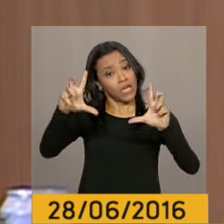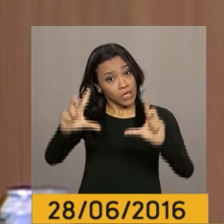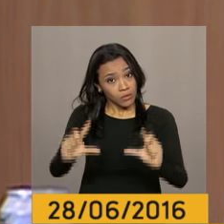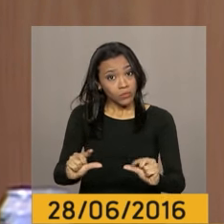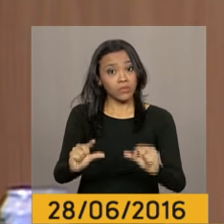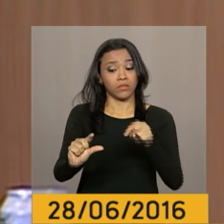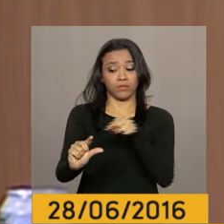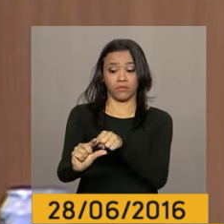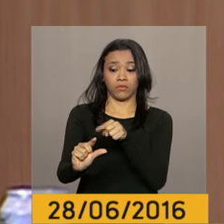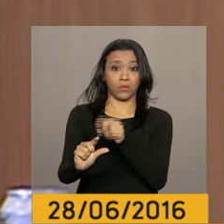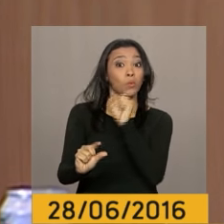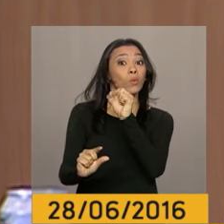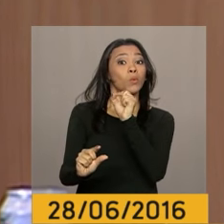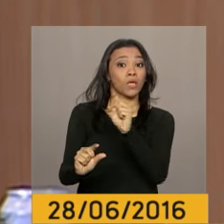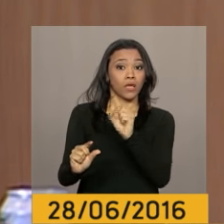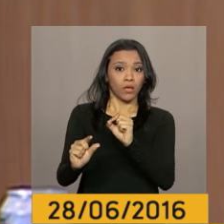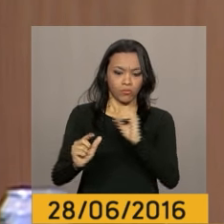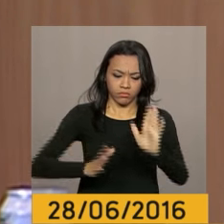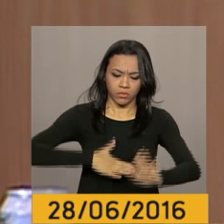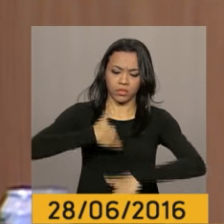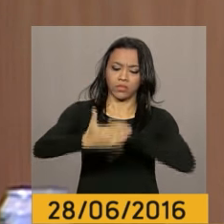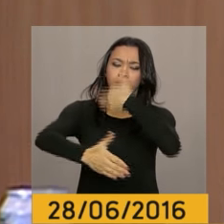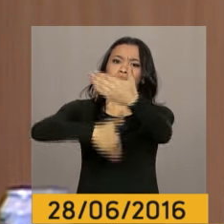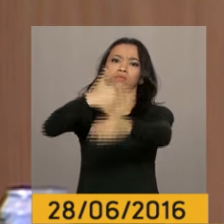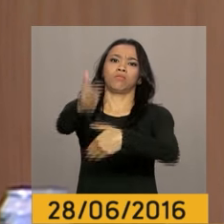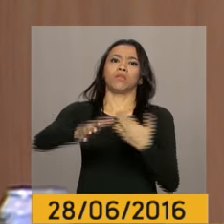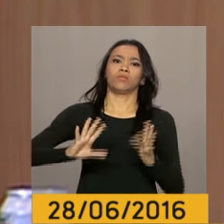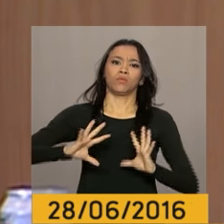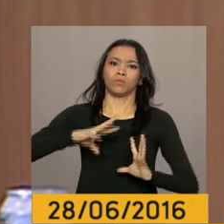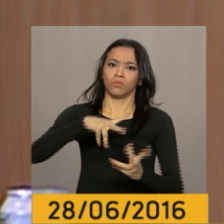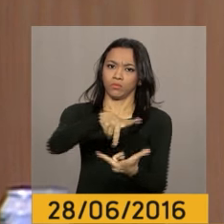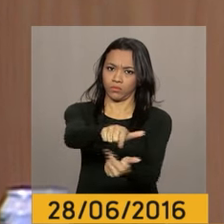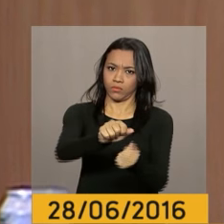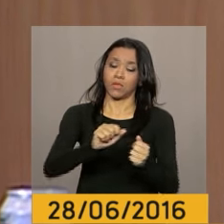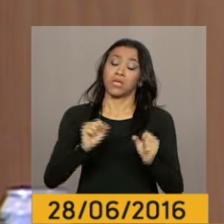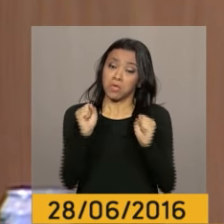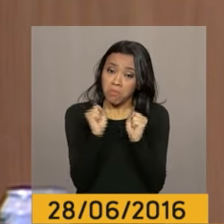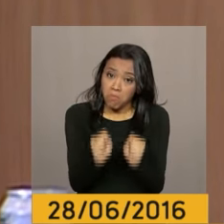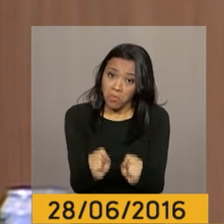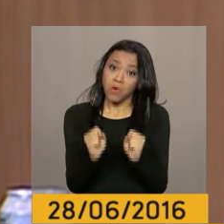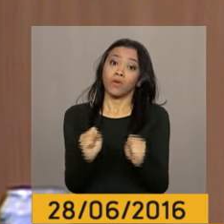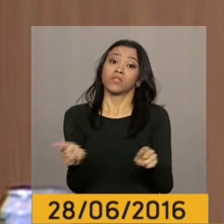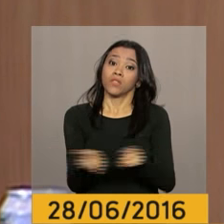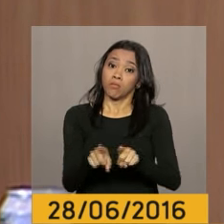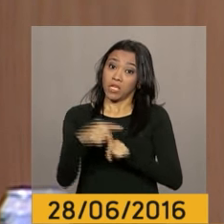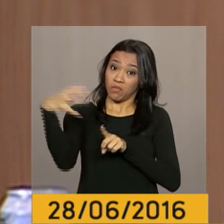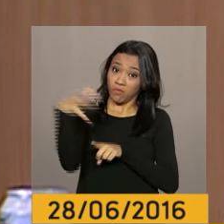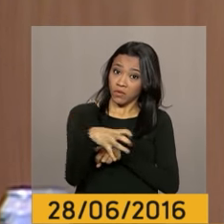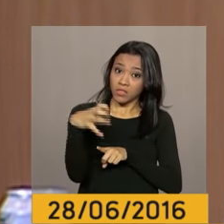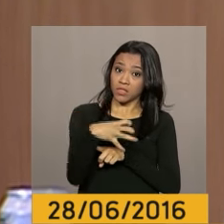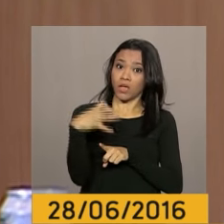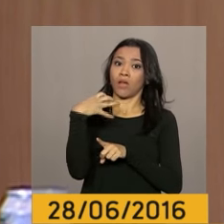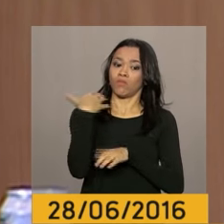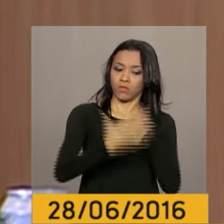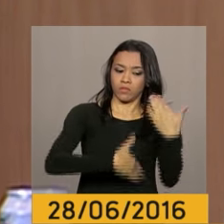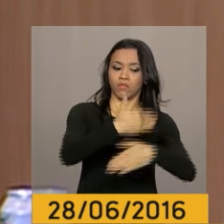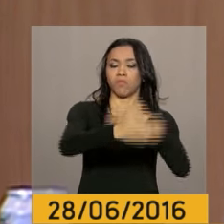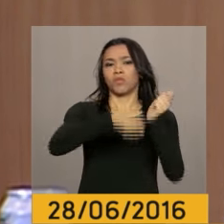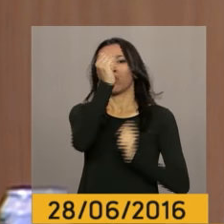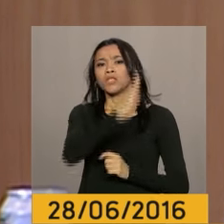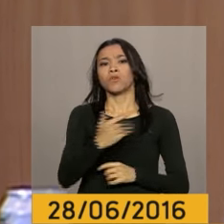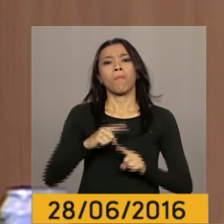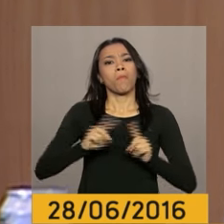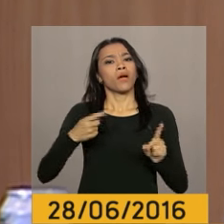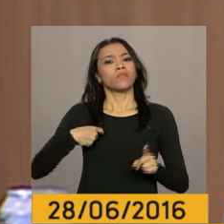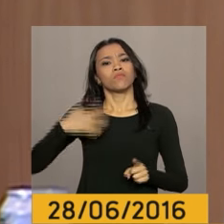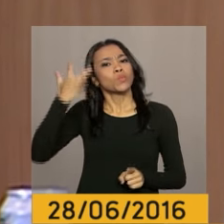alguma forma, o crescimento global e pode influenciar o crescimento no Brasil, não sabemos a